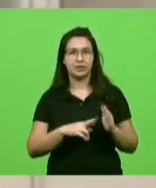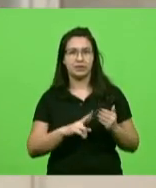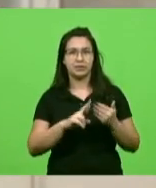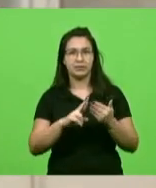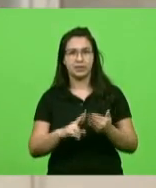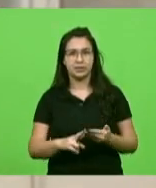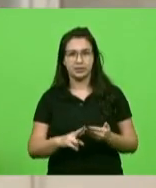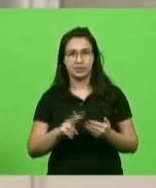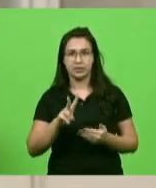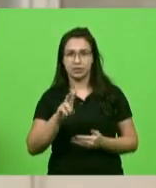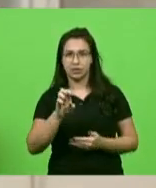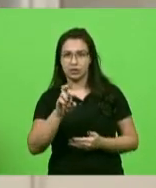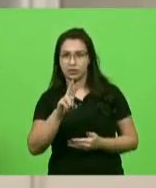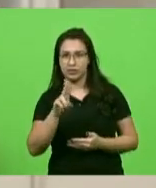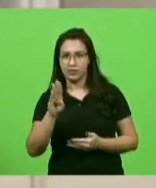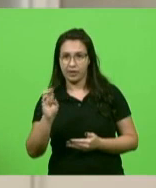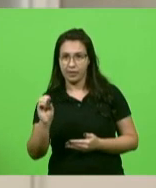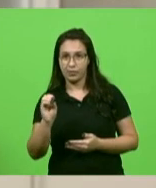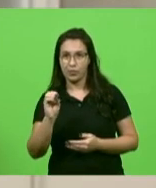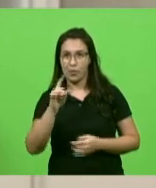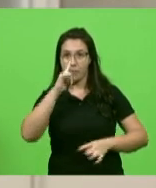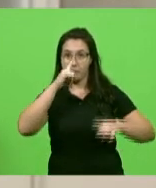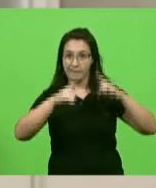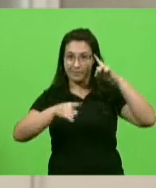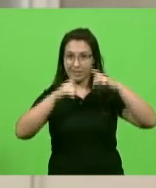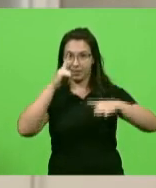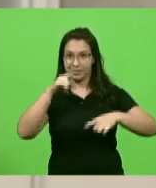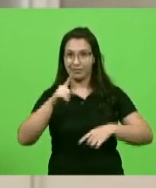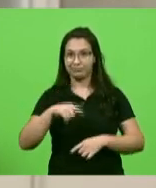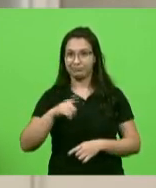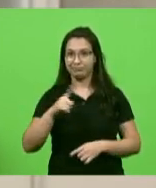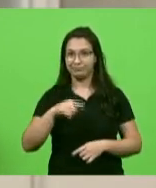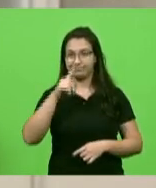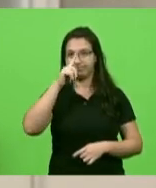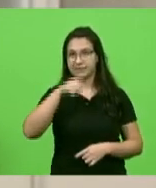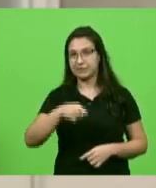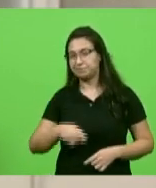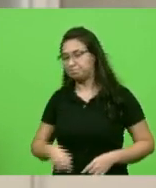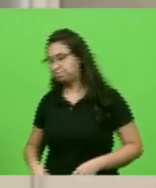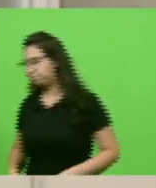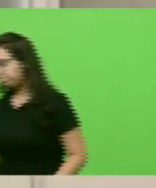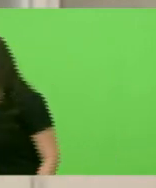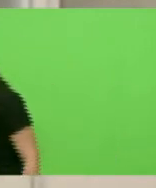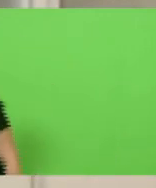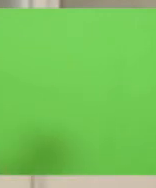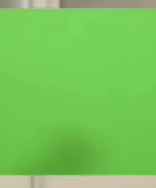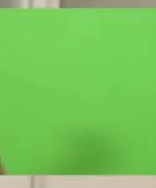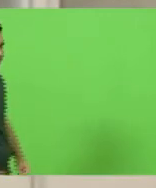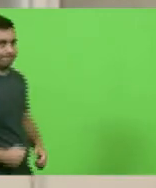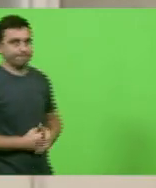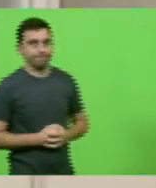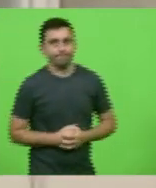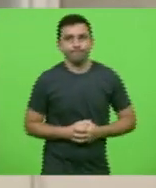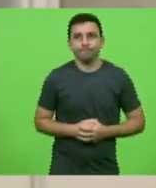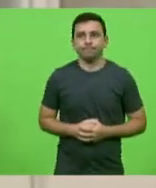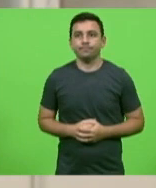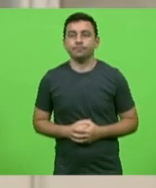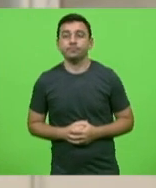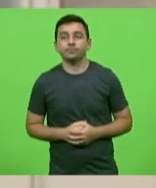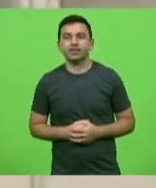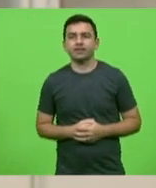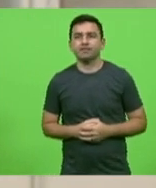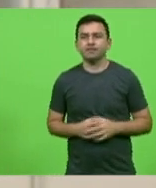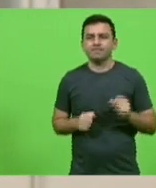representada pelo verbo ordenar que significa mandar determinar a realização de operação de crédito